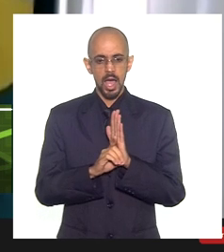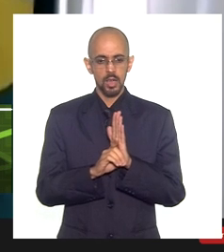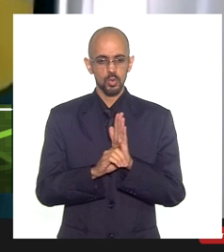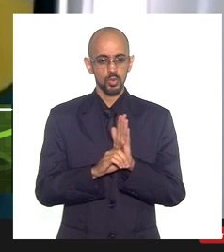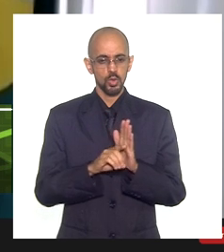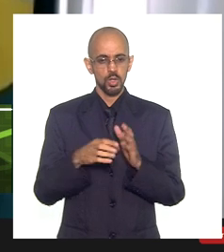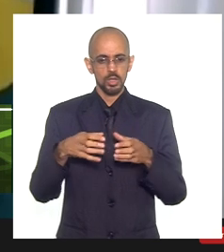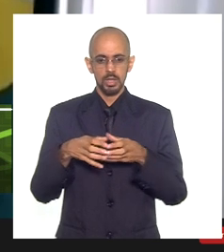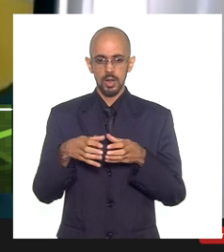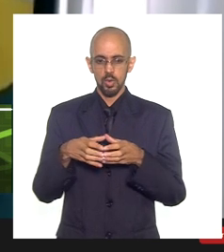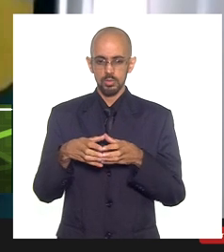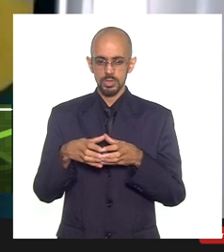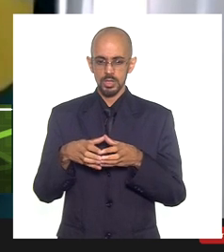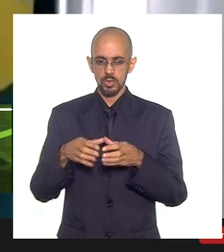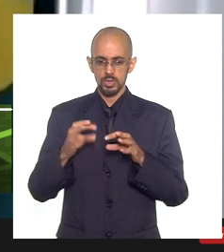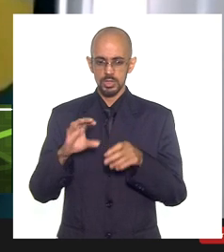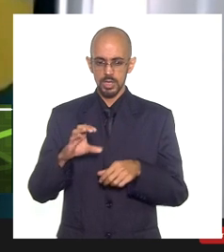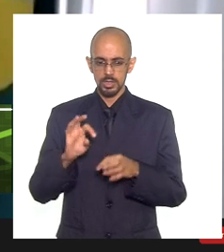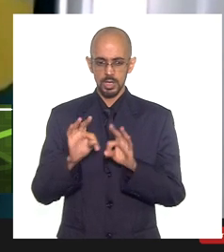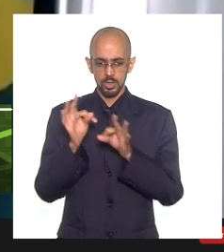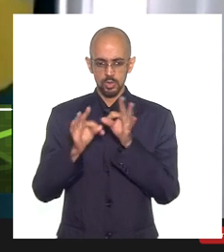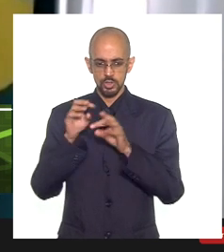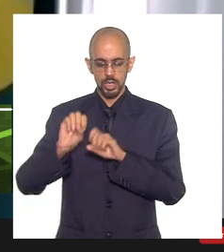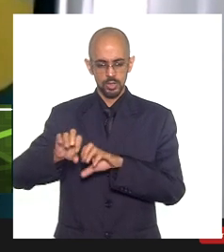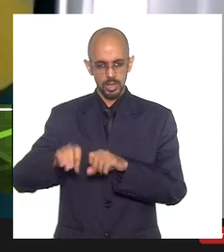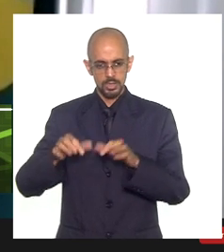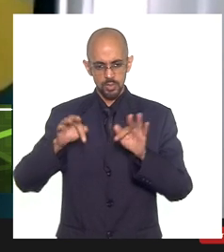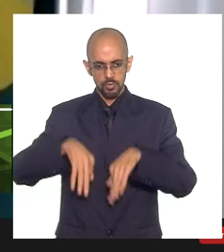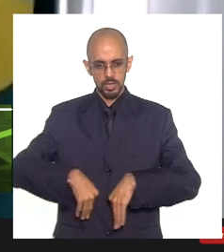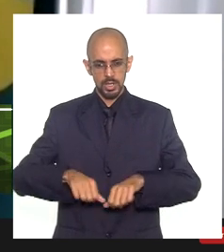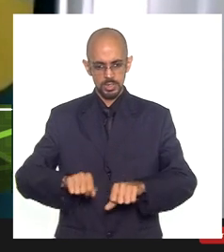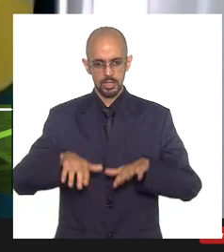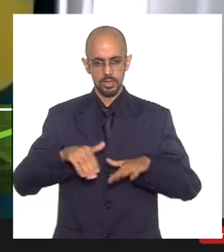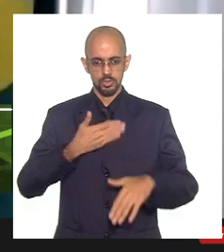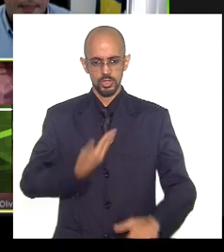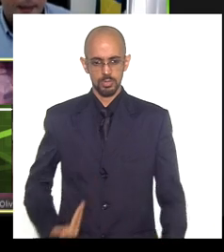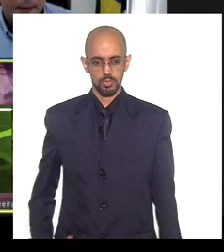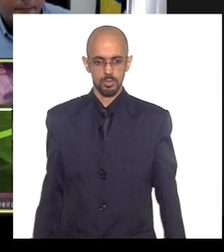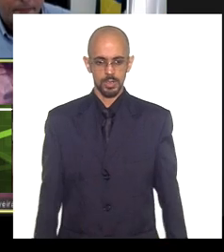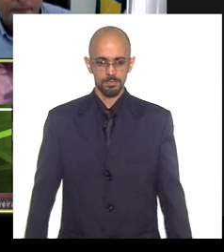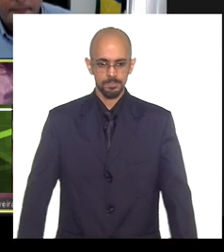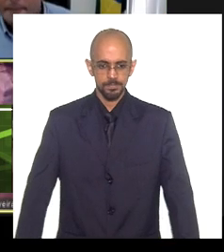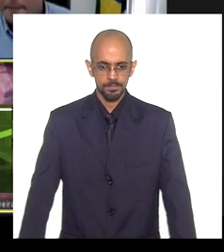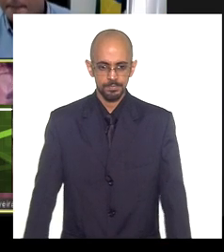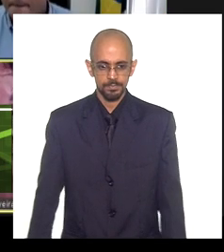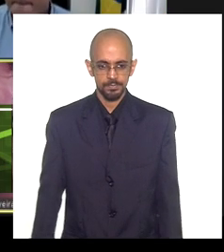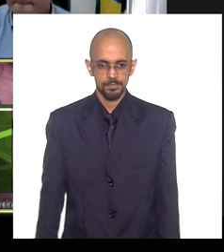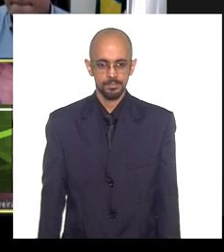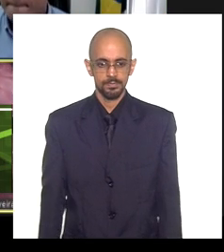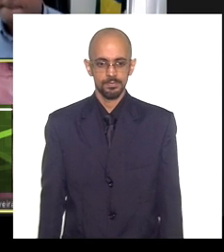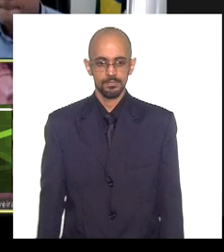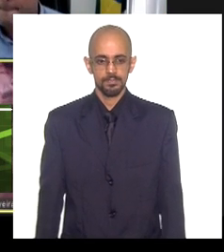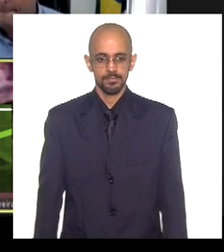educação e de ciência e tecnologia encerrada a presente audiência pública e aí